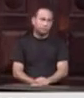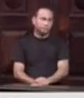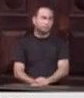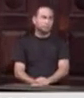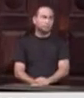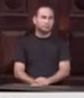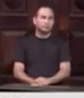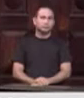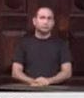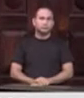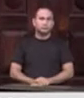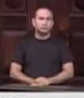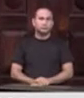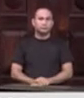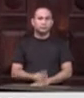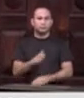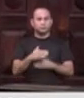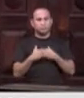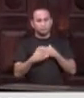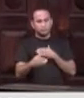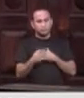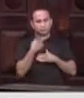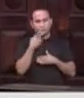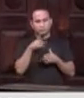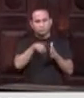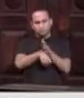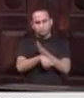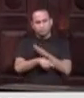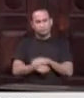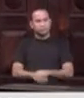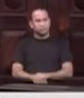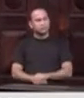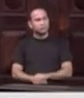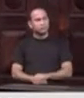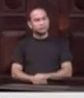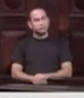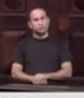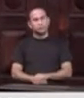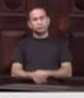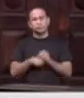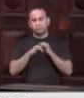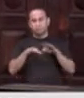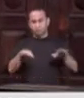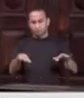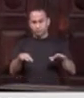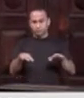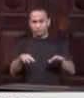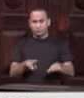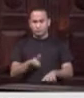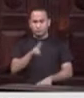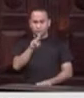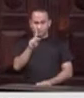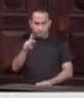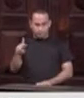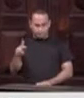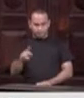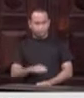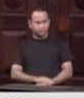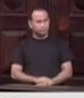E essa iniciativa de redução do efetivo das unidades de polícia